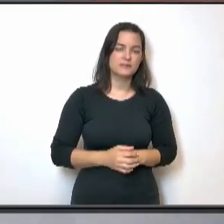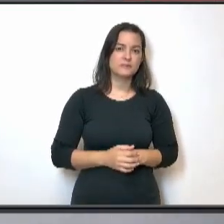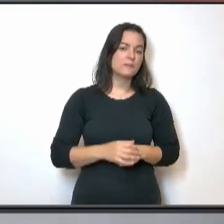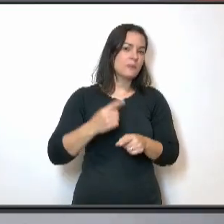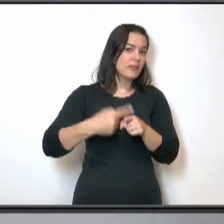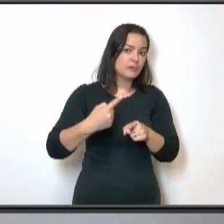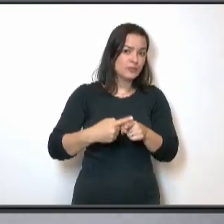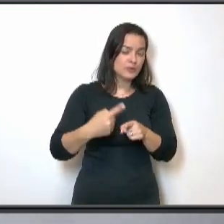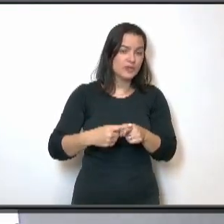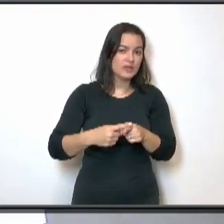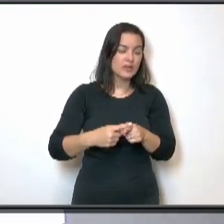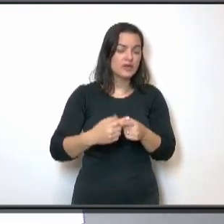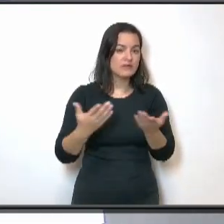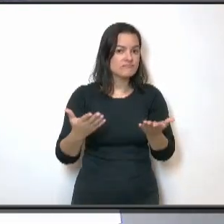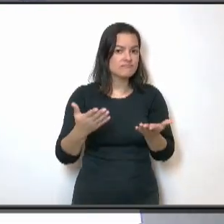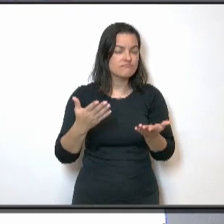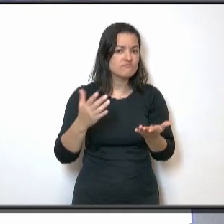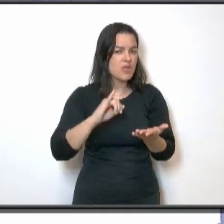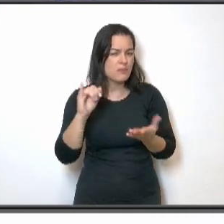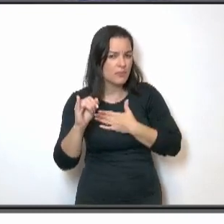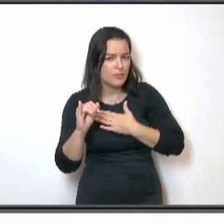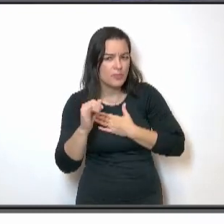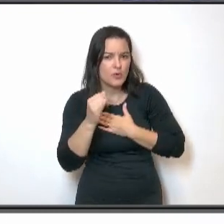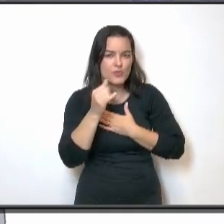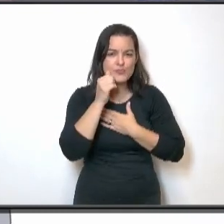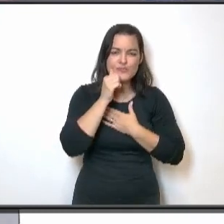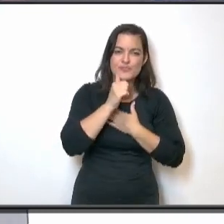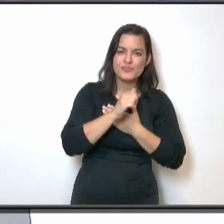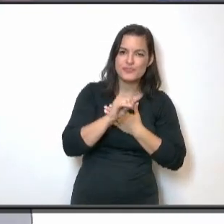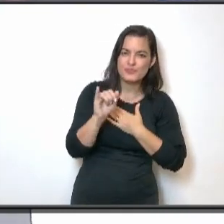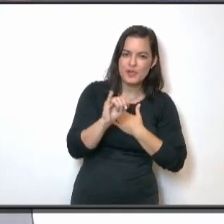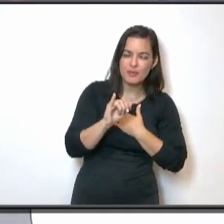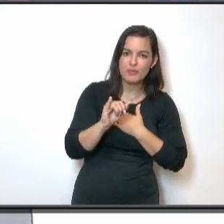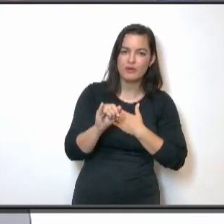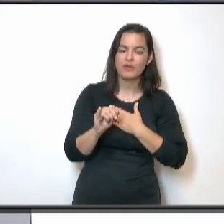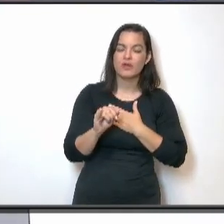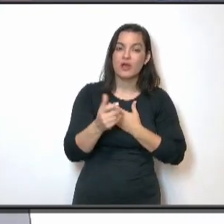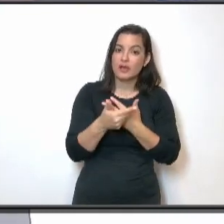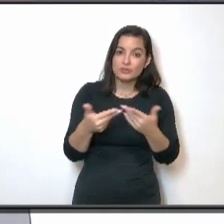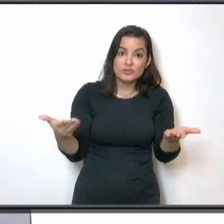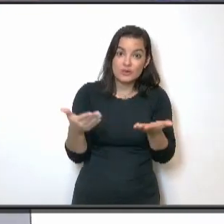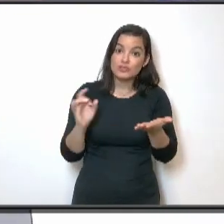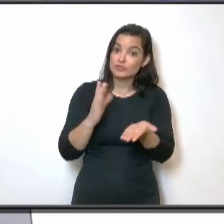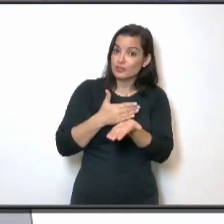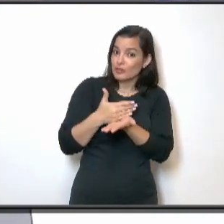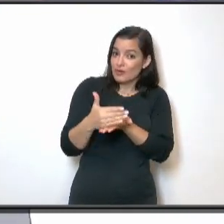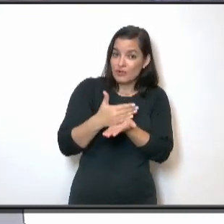Porque, meu irmão, minha irmã, talvez as coisas estão apenas começando para a glória de Deus.